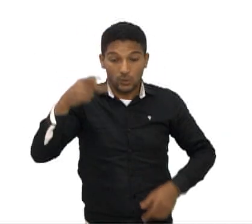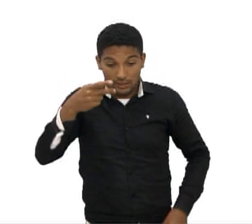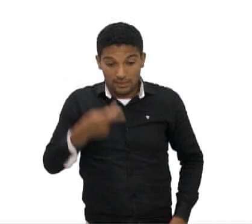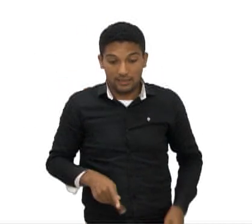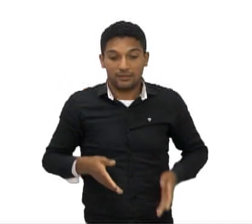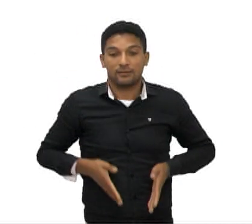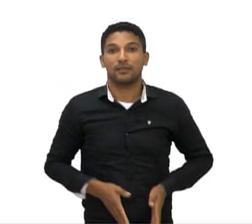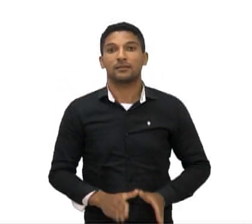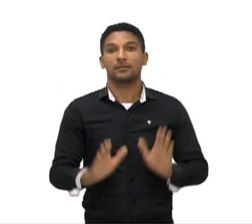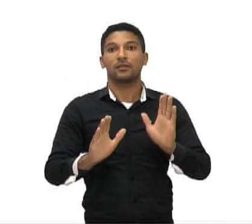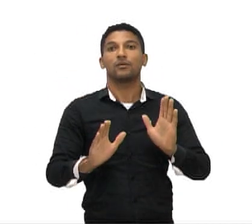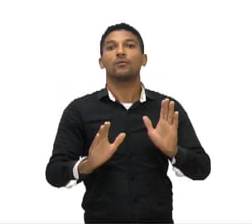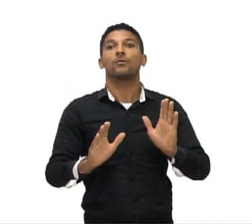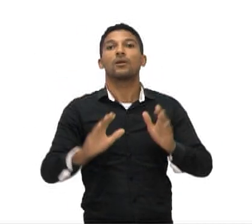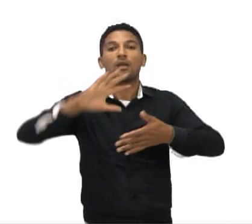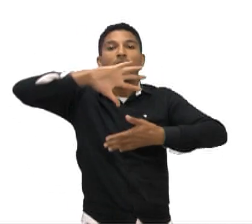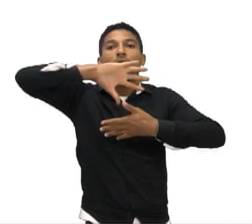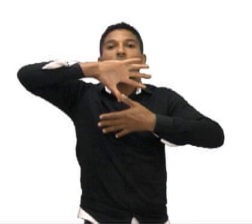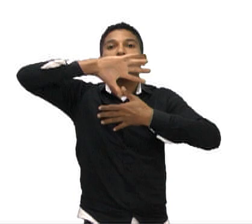suramericano?